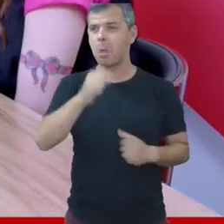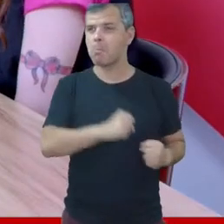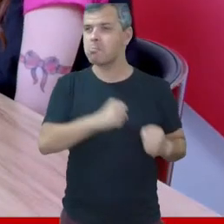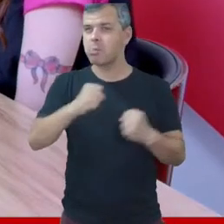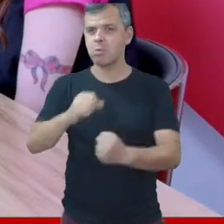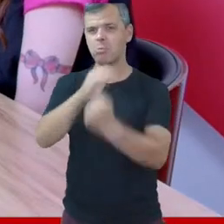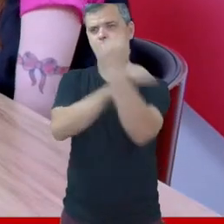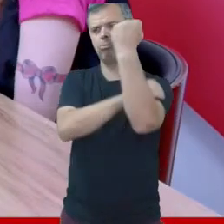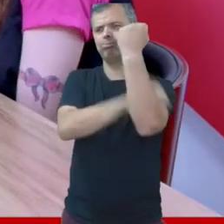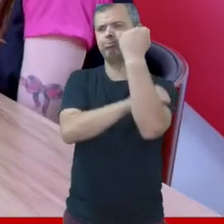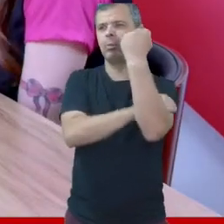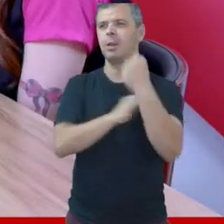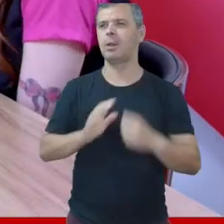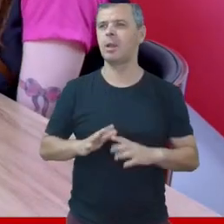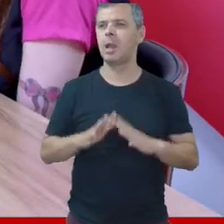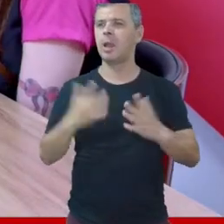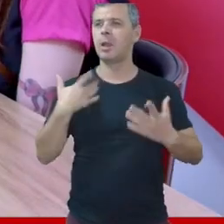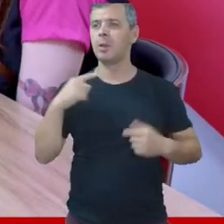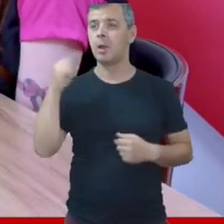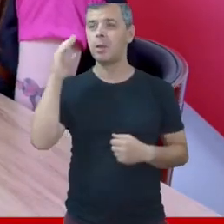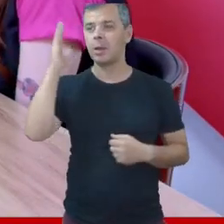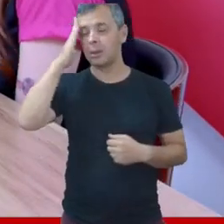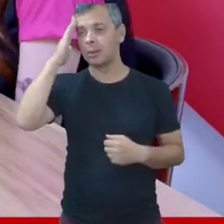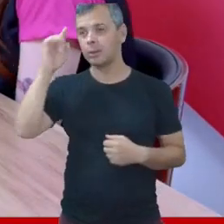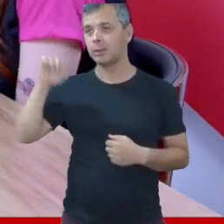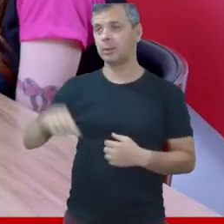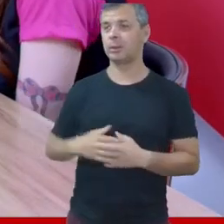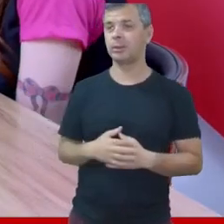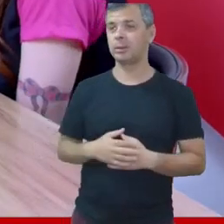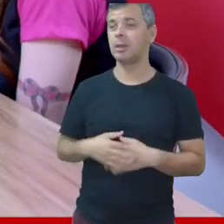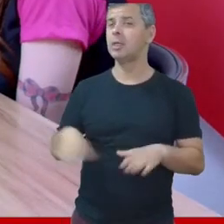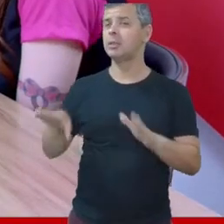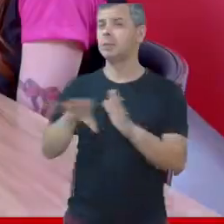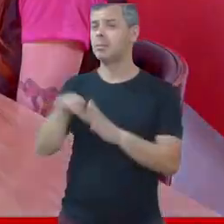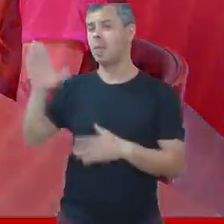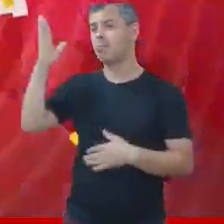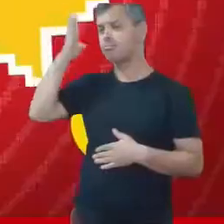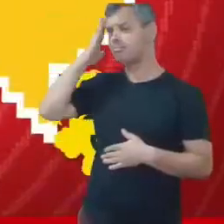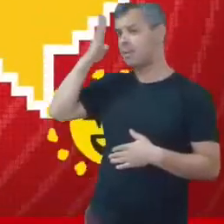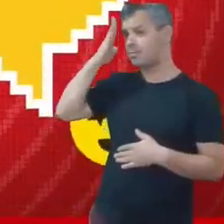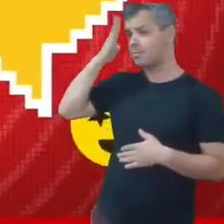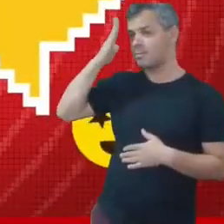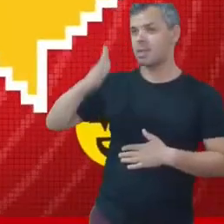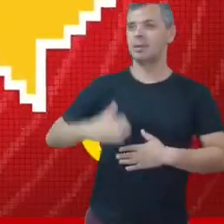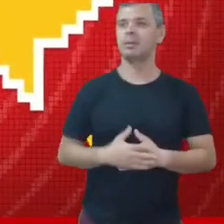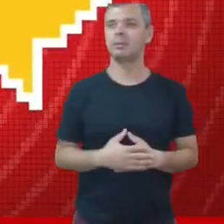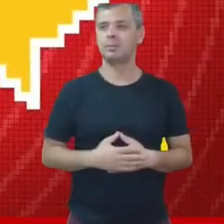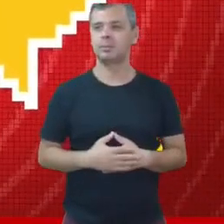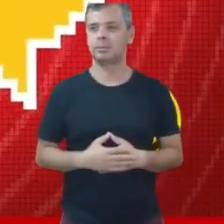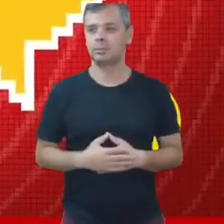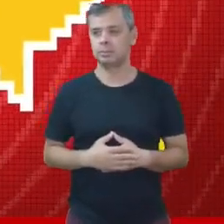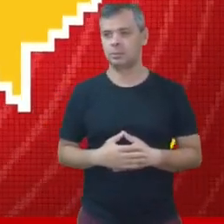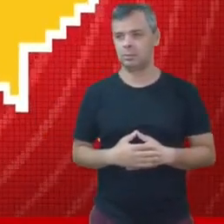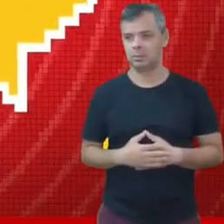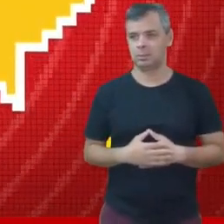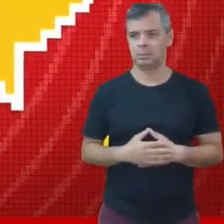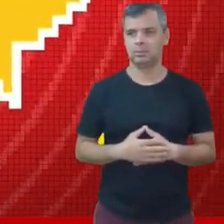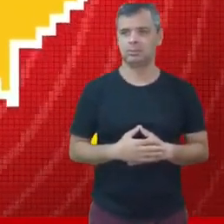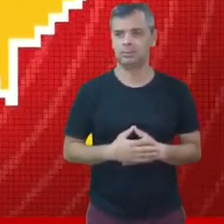Você Você sabia? É. Agora a gente vai de você sabia. Chega aí, você sabia!